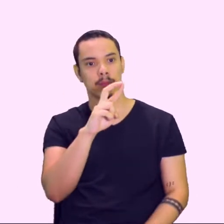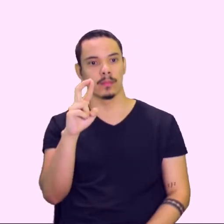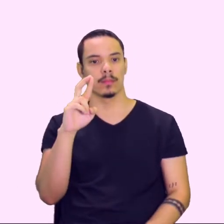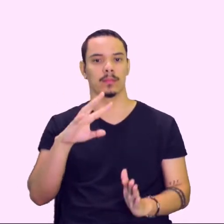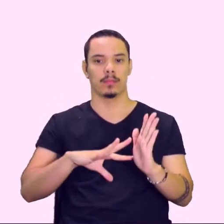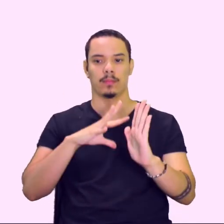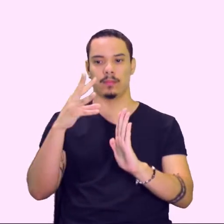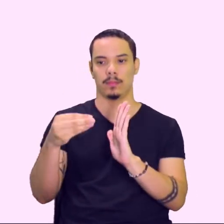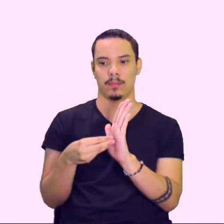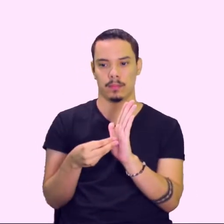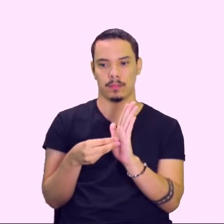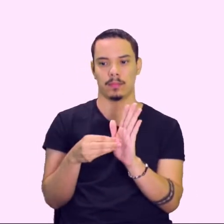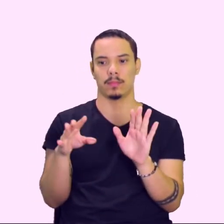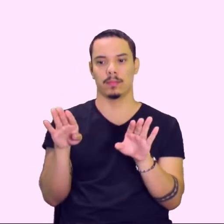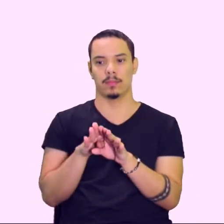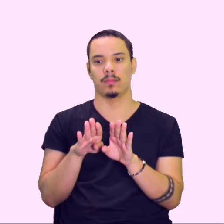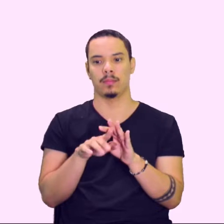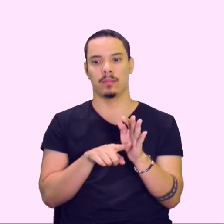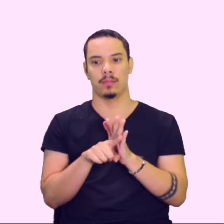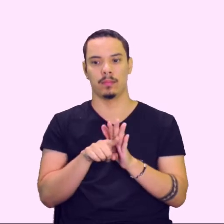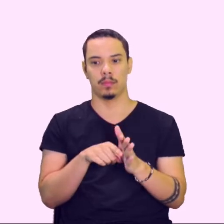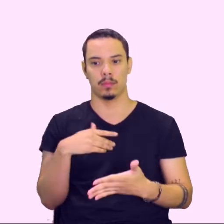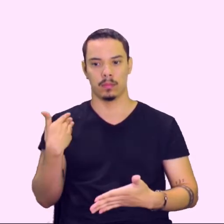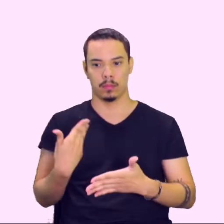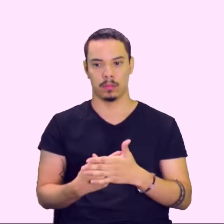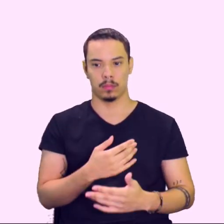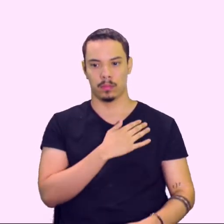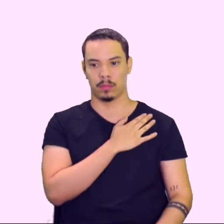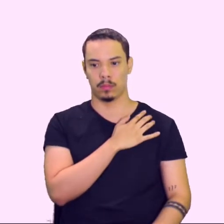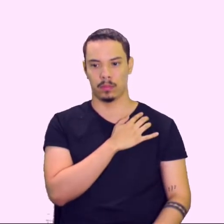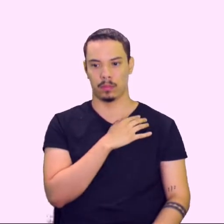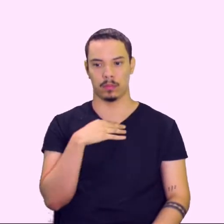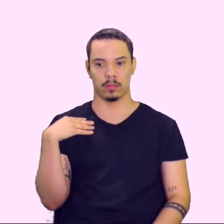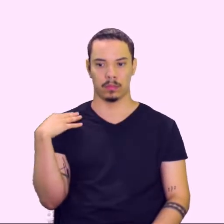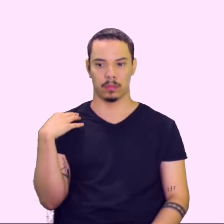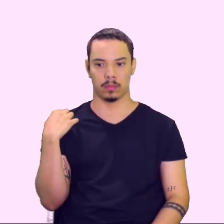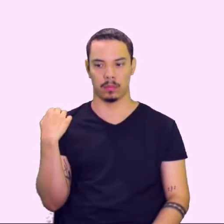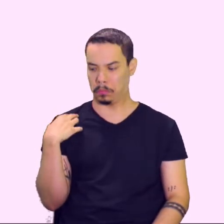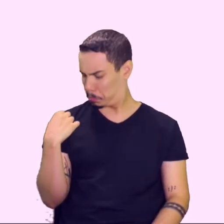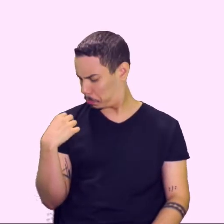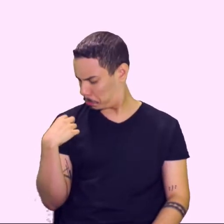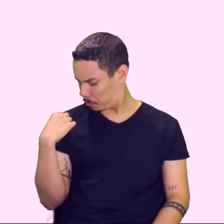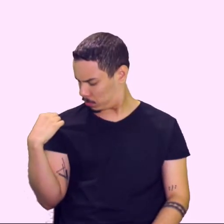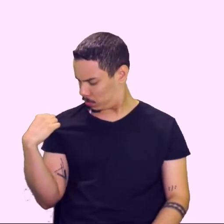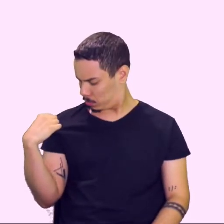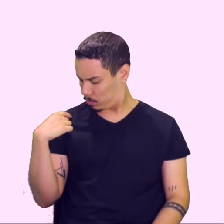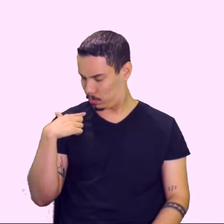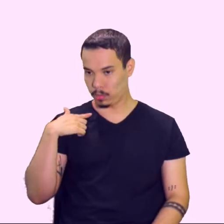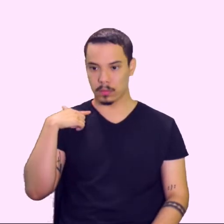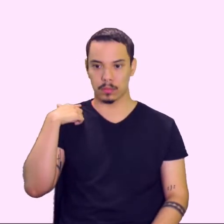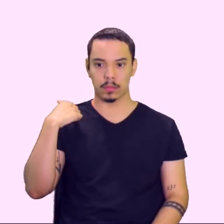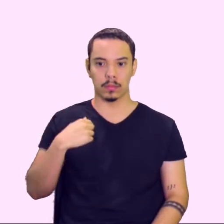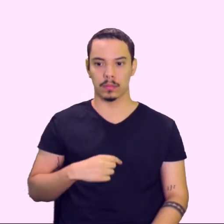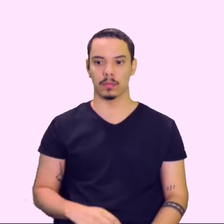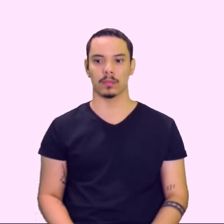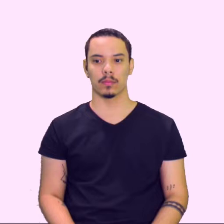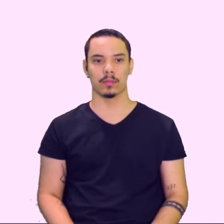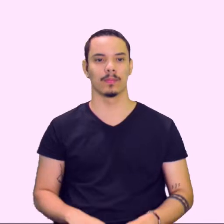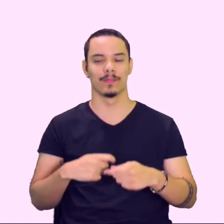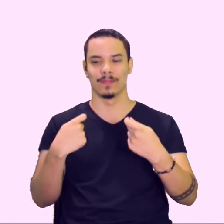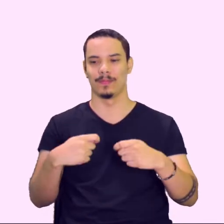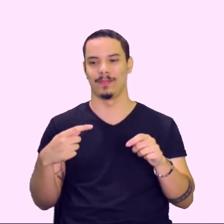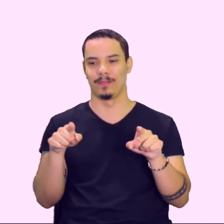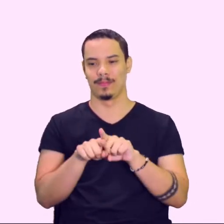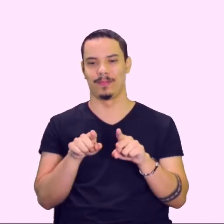Amazônia. Serviço de Vigilância da Amazônia. A gente precisa fazer essa vigilância da nossa